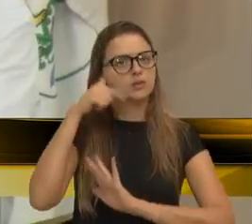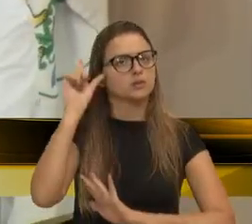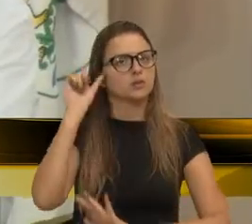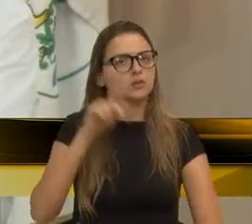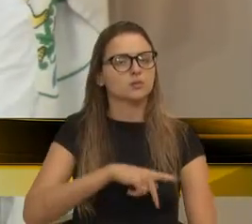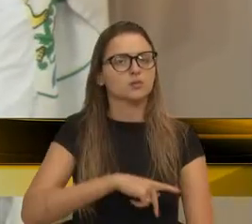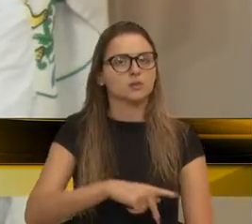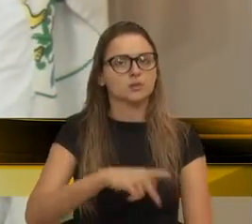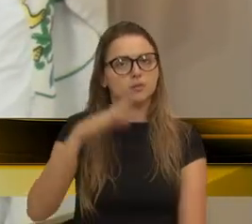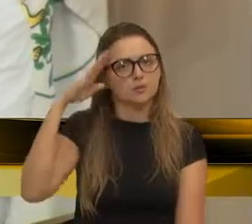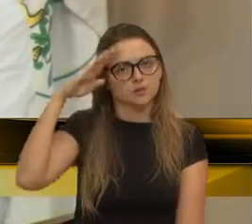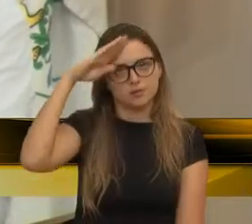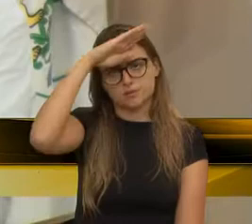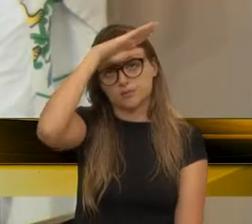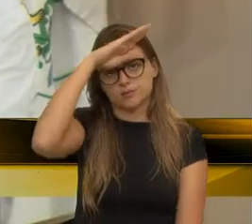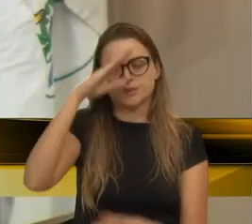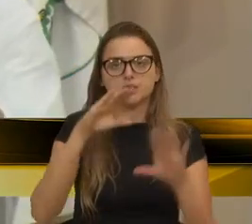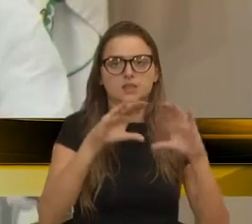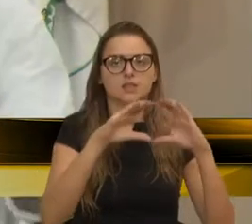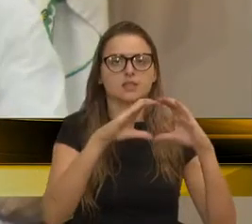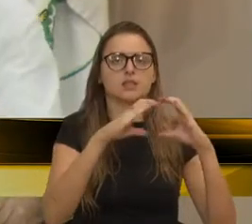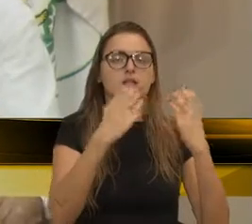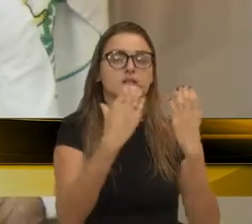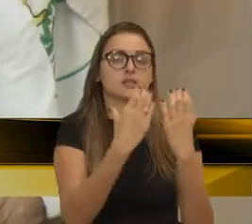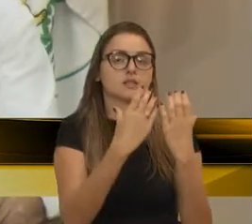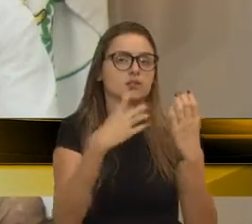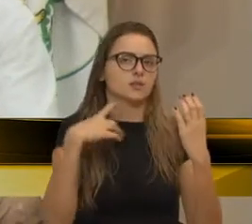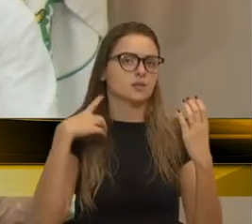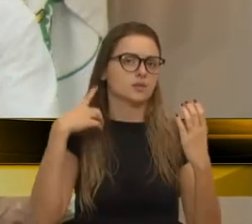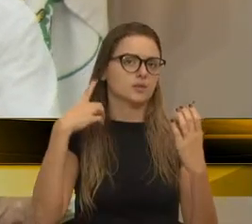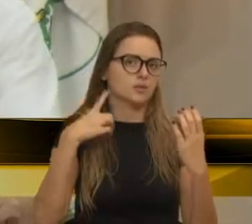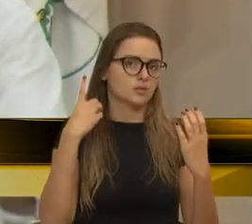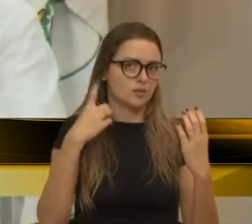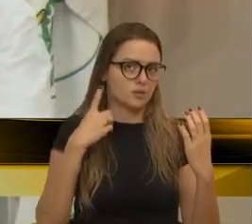presidente Jair Bolsonaro à Câmara dos Deputados.